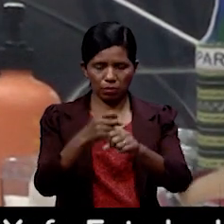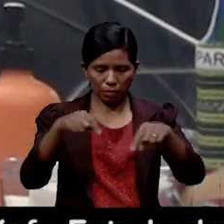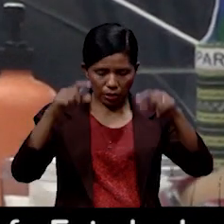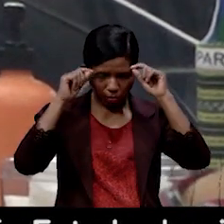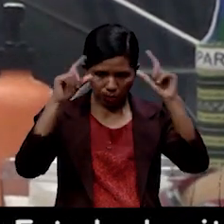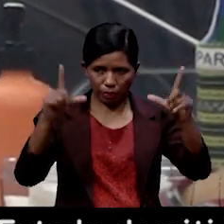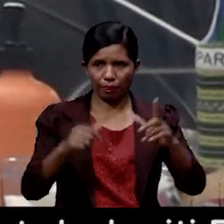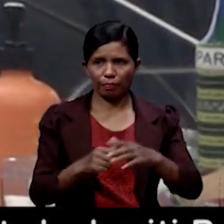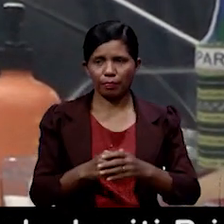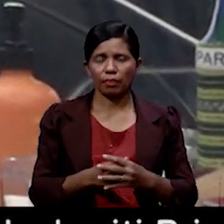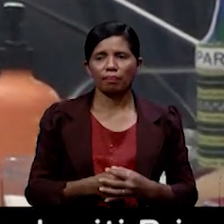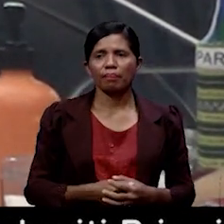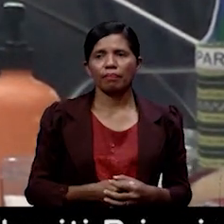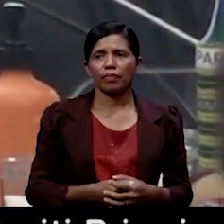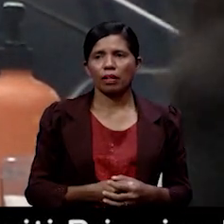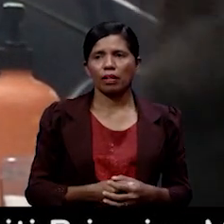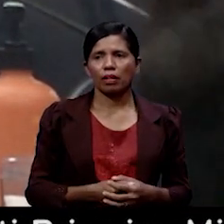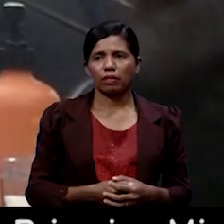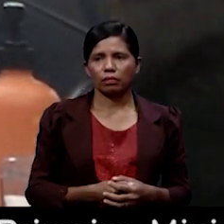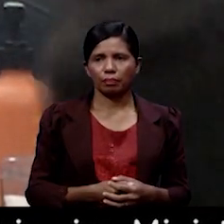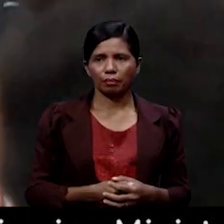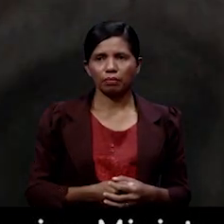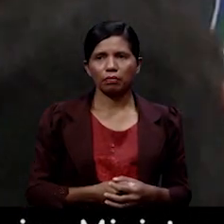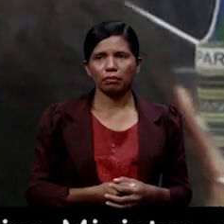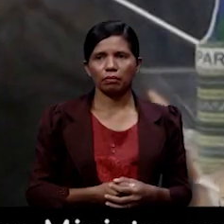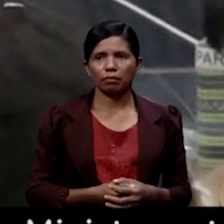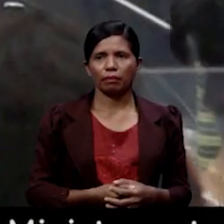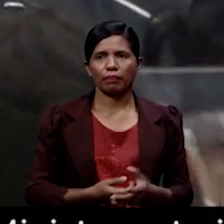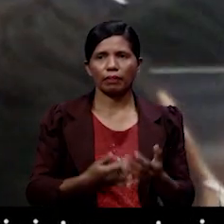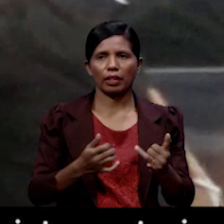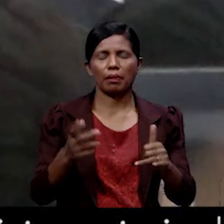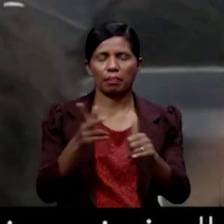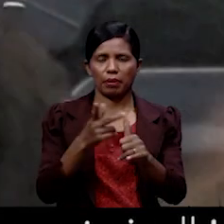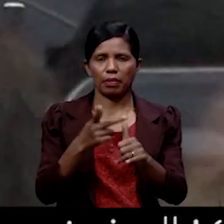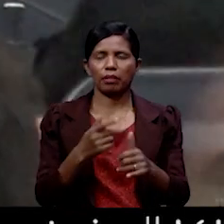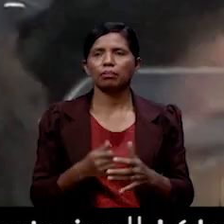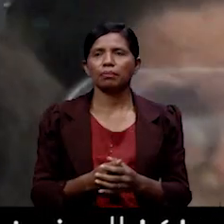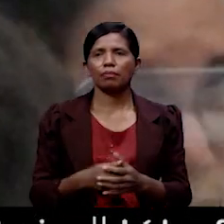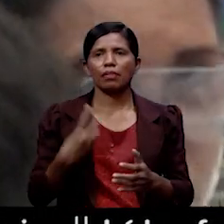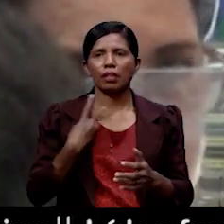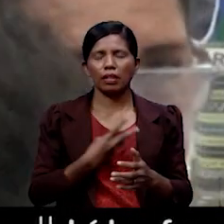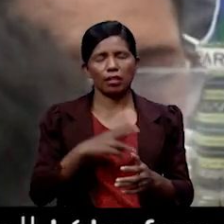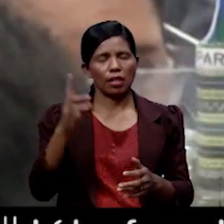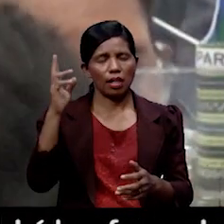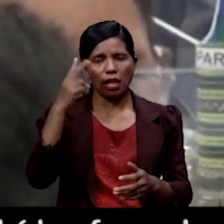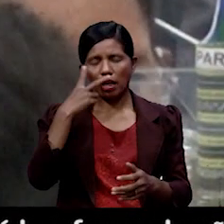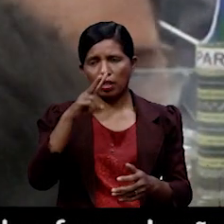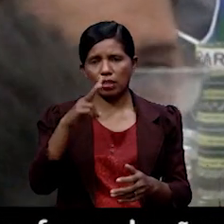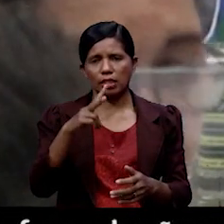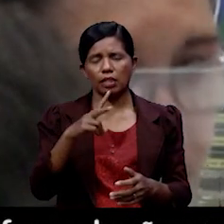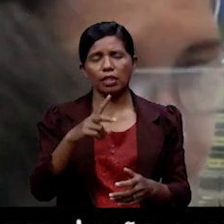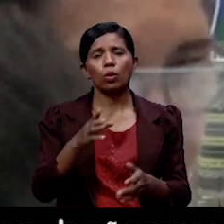idane am yiti ni kamera san pomat diaction idane premier itare sema ko usu